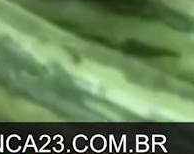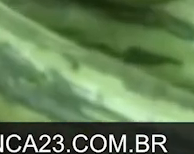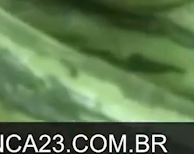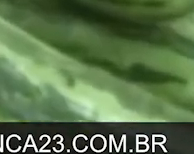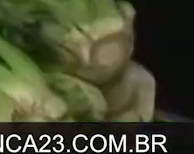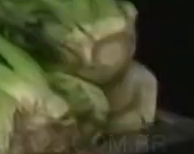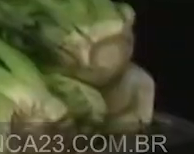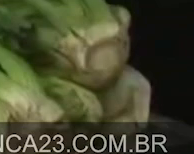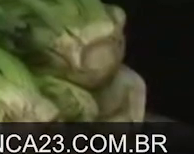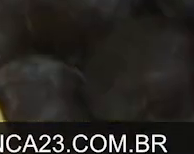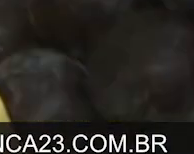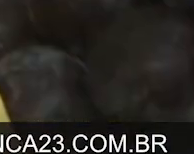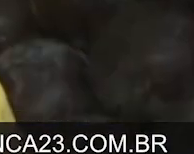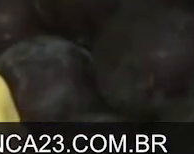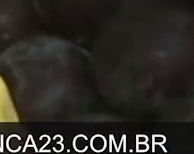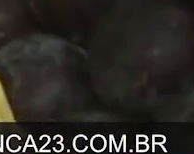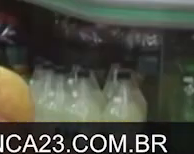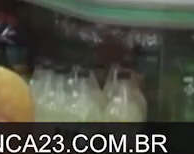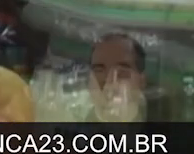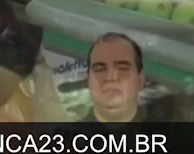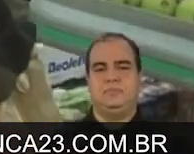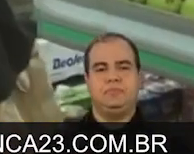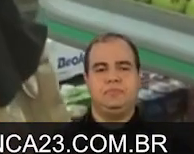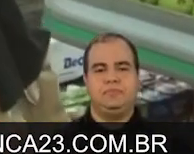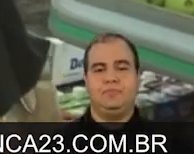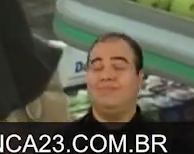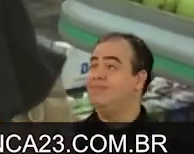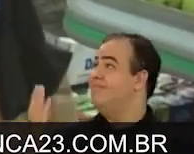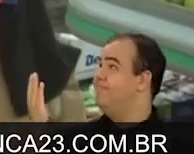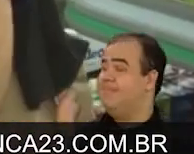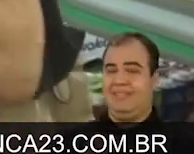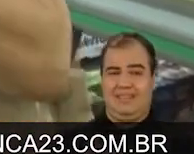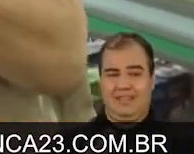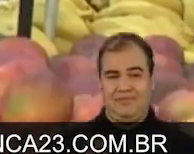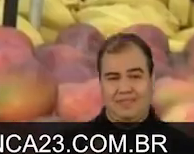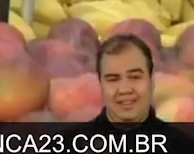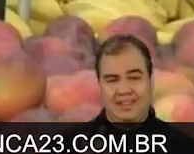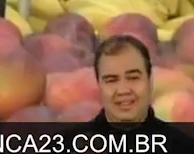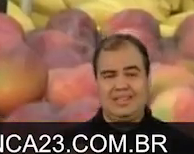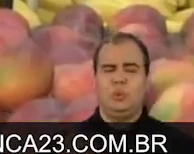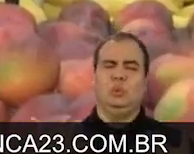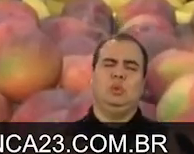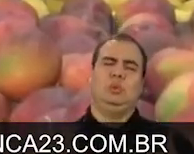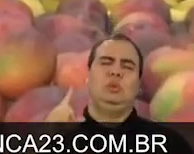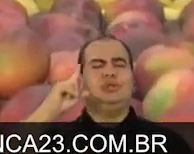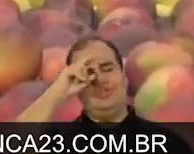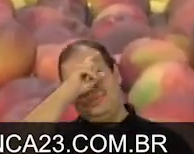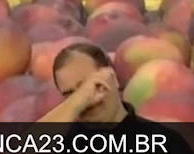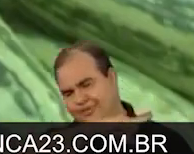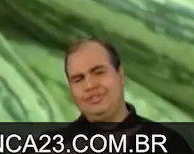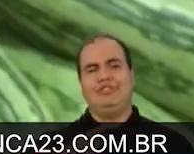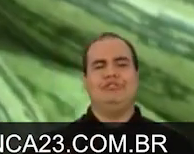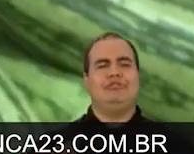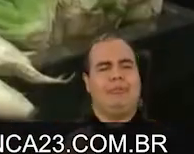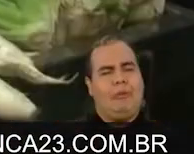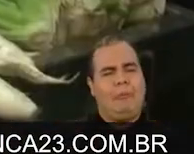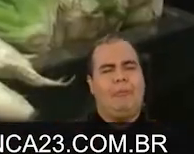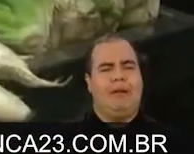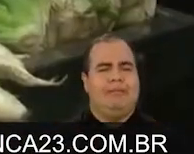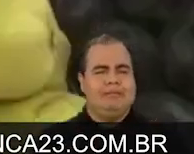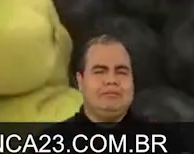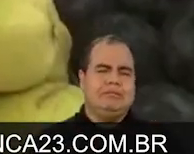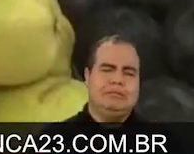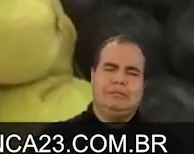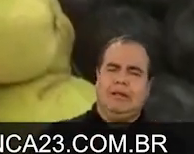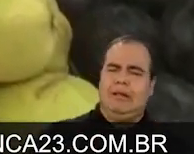e hortaliças. Joga na tela, vamos ver. Ivani, está cada vez mais difícil quando o assunto é fazer as compras de legumes,